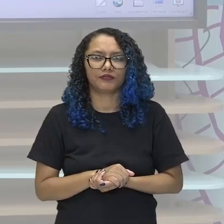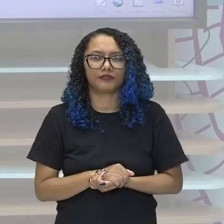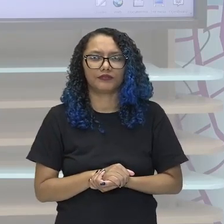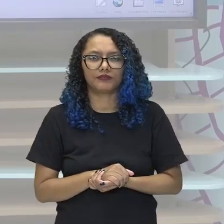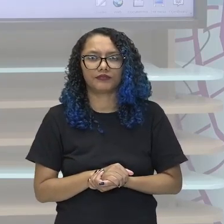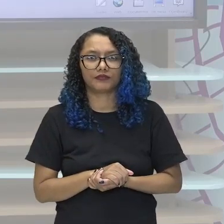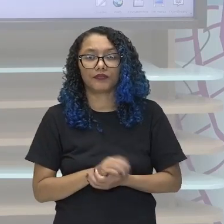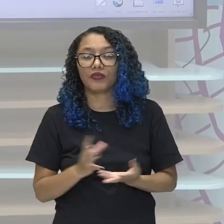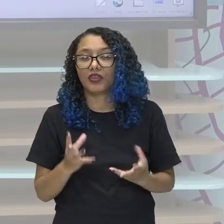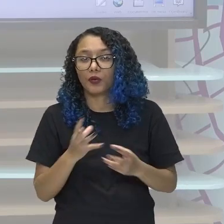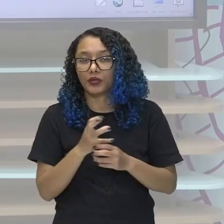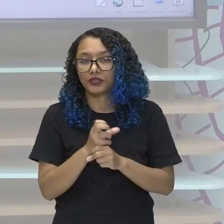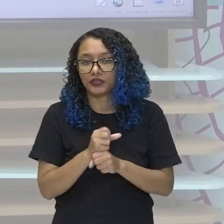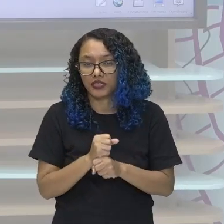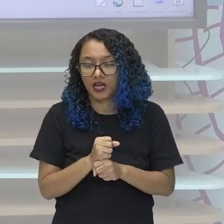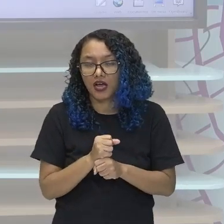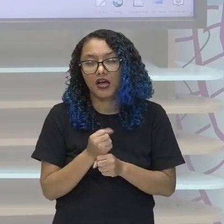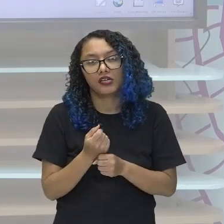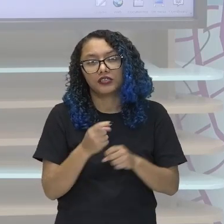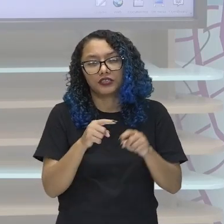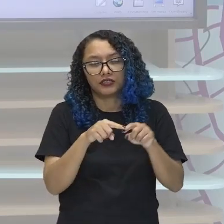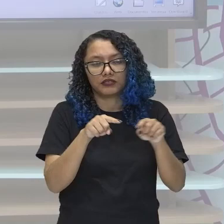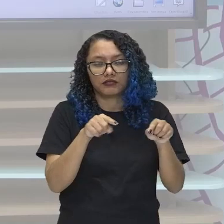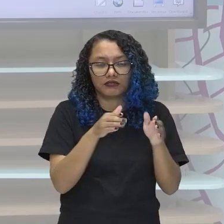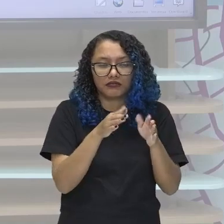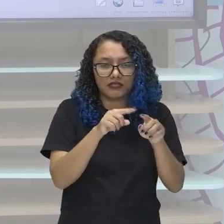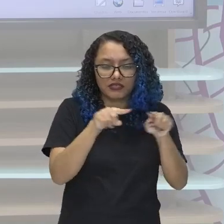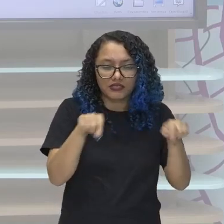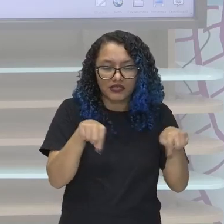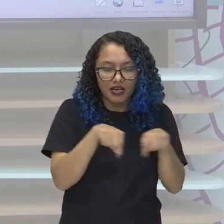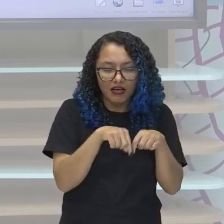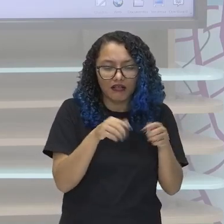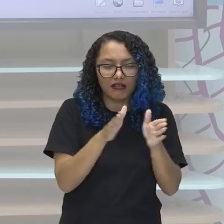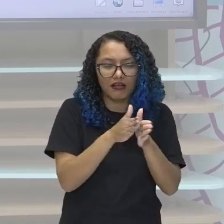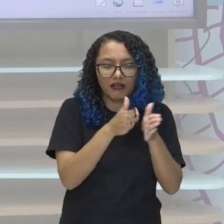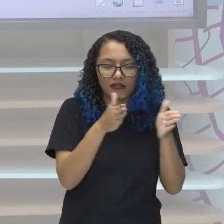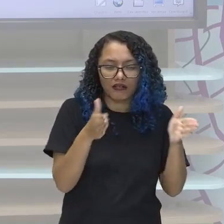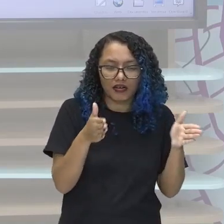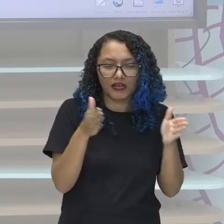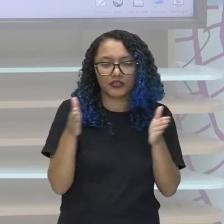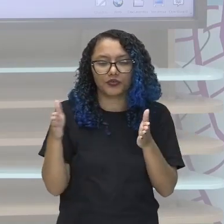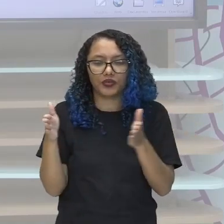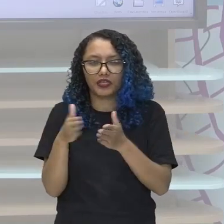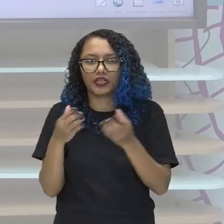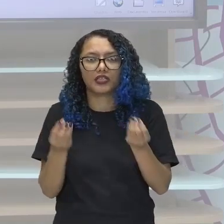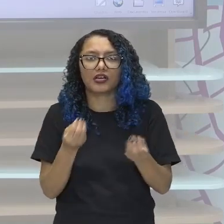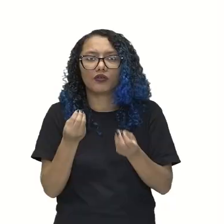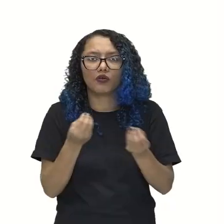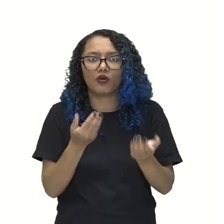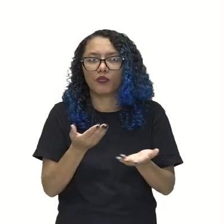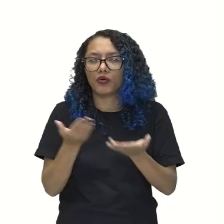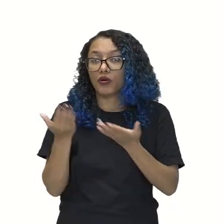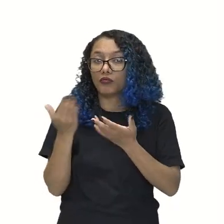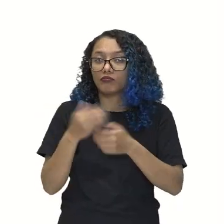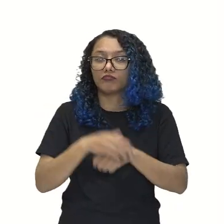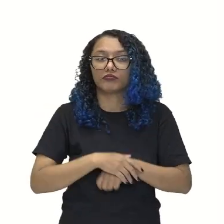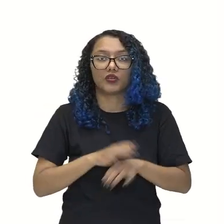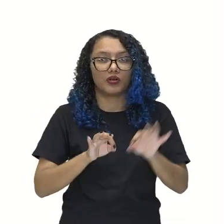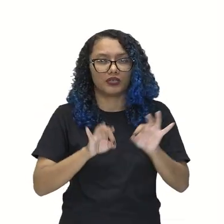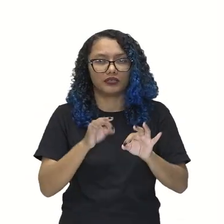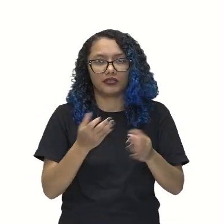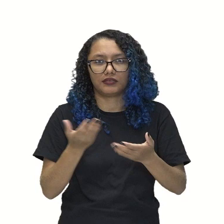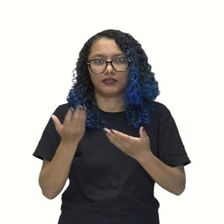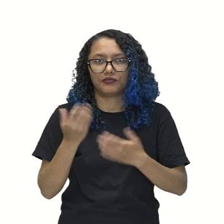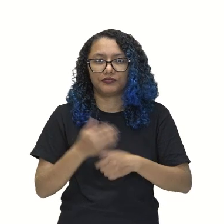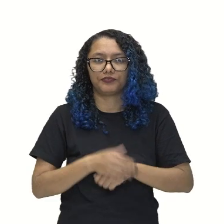total, entre salas grandes e salas pequenas, eu tenho um total de 25 salas. Desse jeito, olha só, eu tenho na